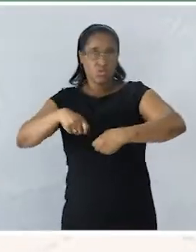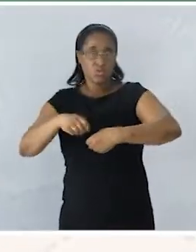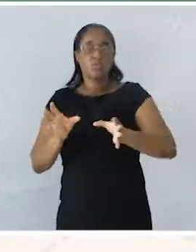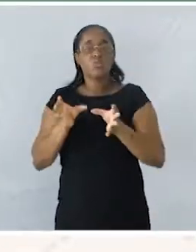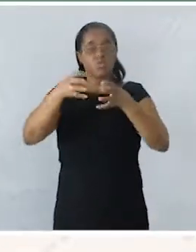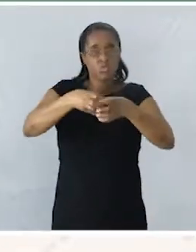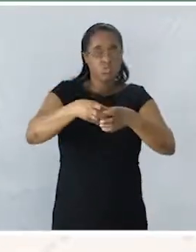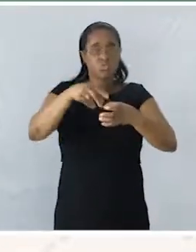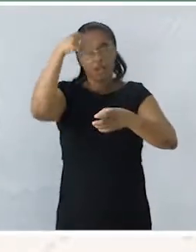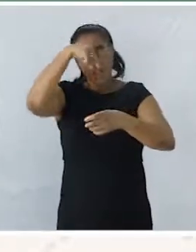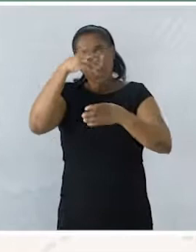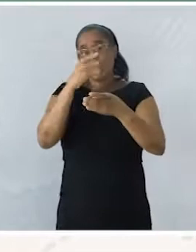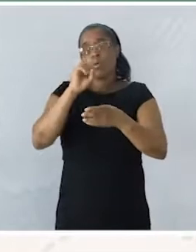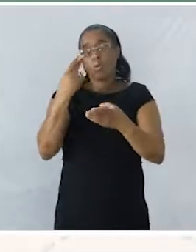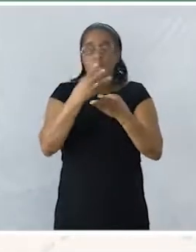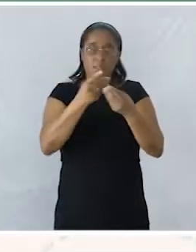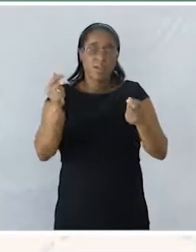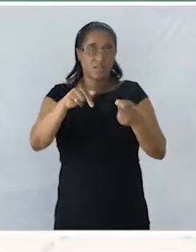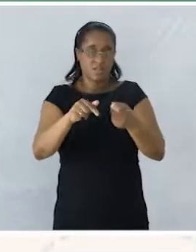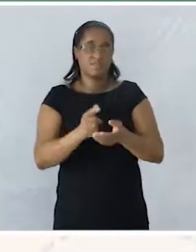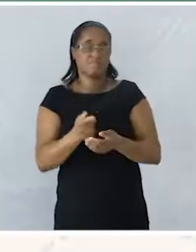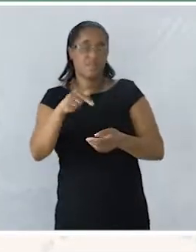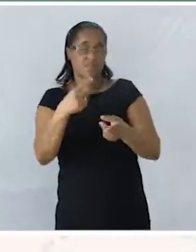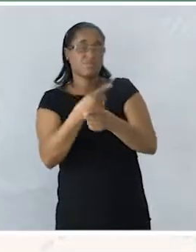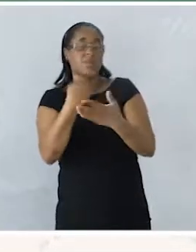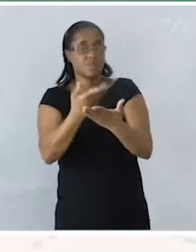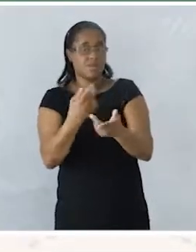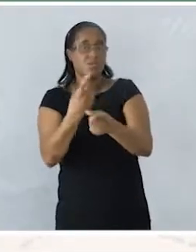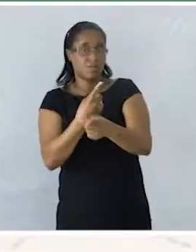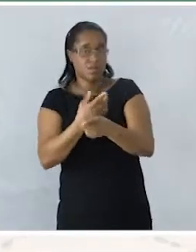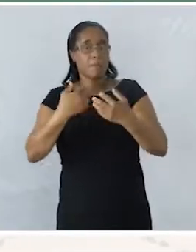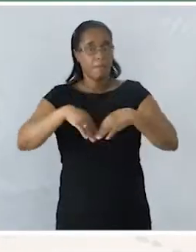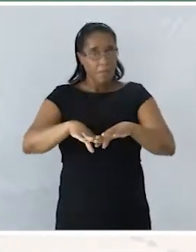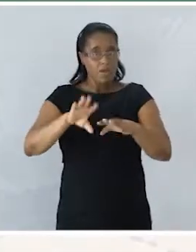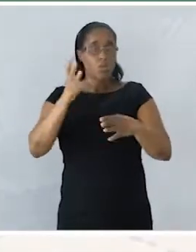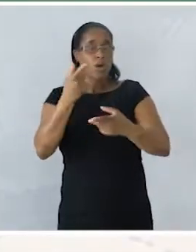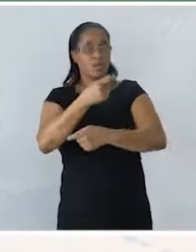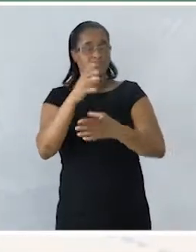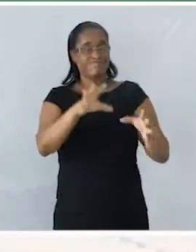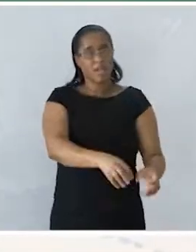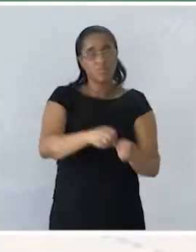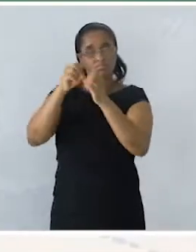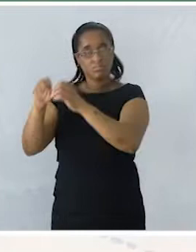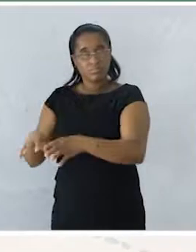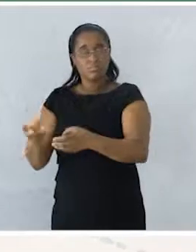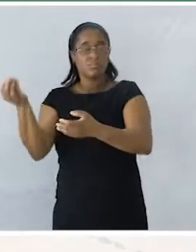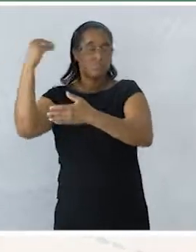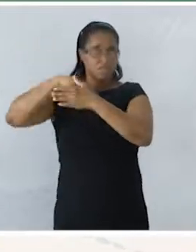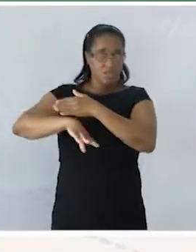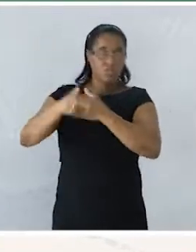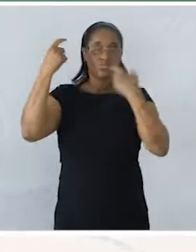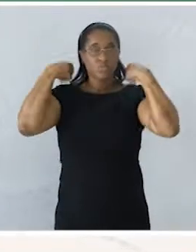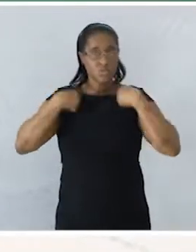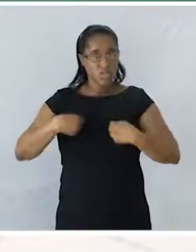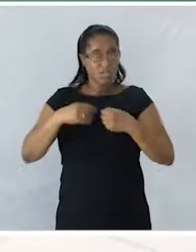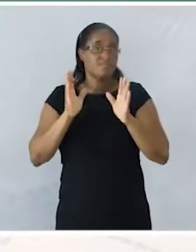as canetas, os materiais que estão ali, representam os elementos. Mas quando o estojo entra, ou colocamos o estojo dentro da mochila, já o estojo